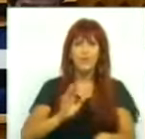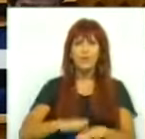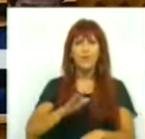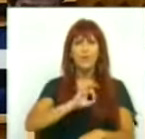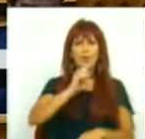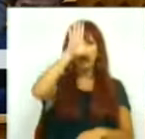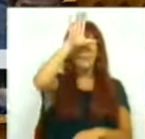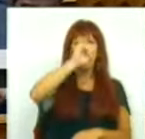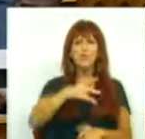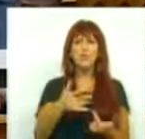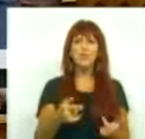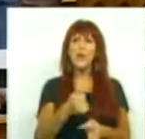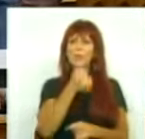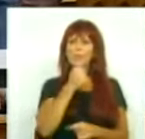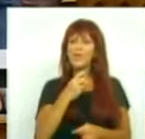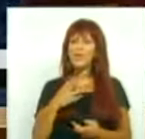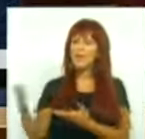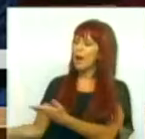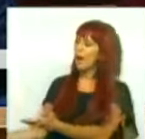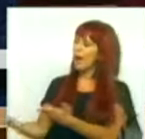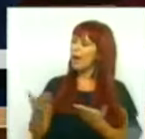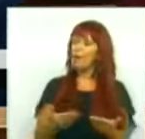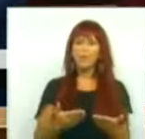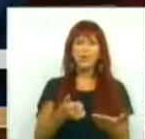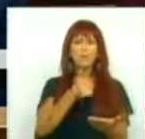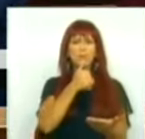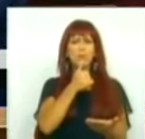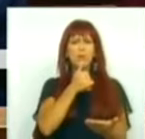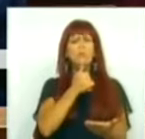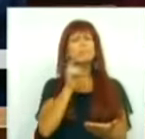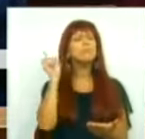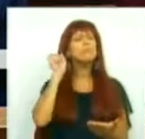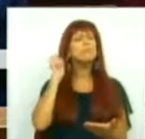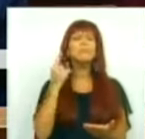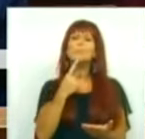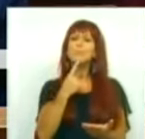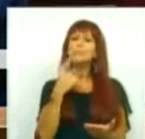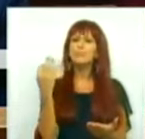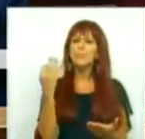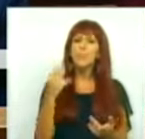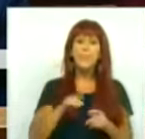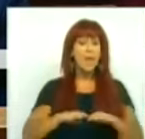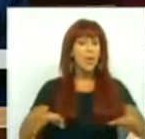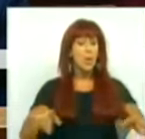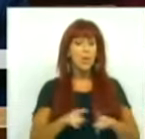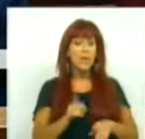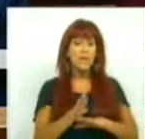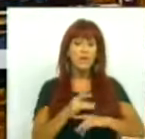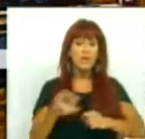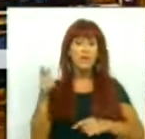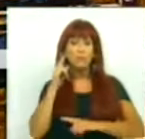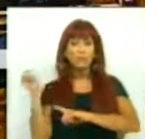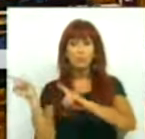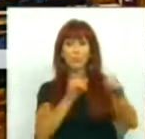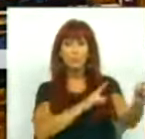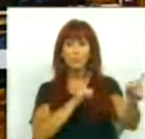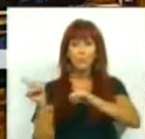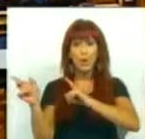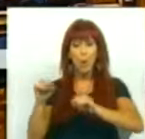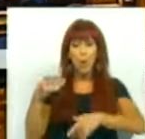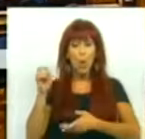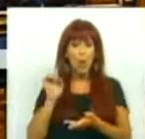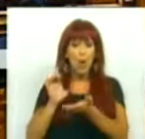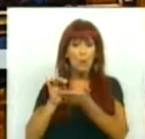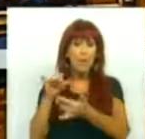isso, Sr. Primeiro-Ministro, as medidas que aqui trouxe são medidas muito importantes. Ao nível do setor dos transportes